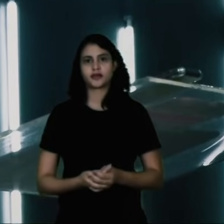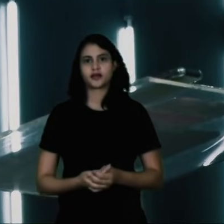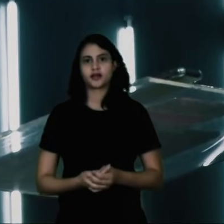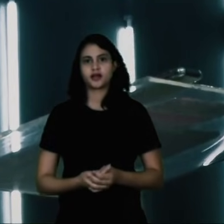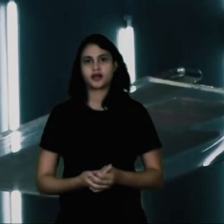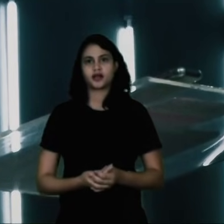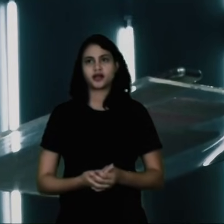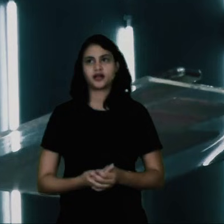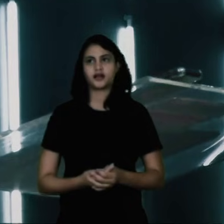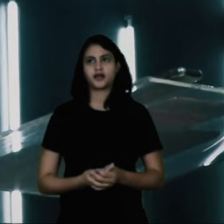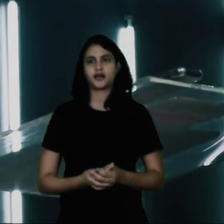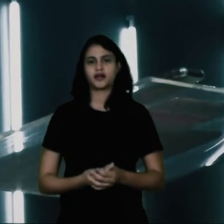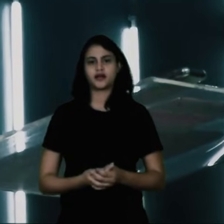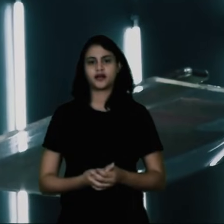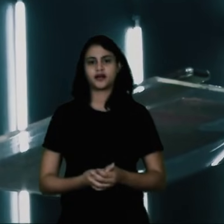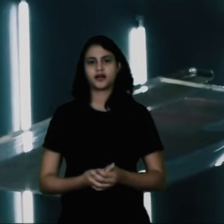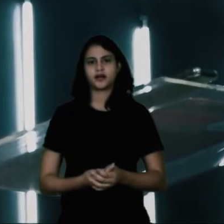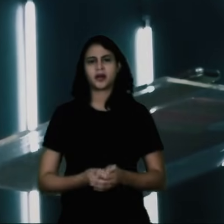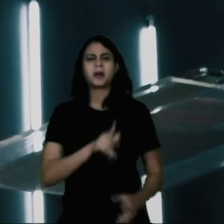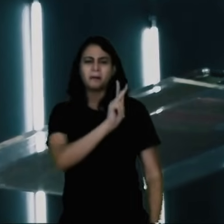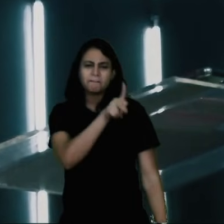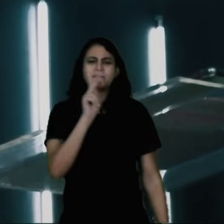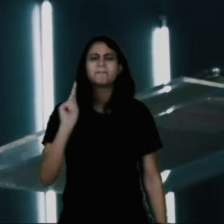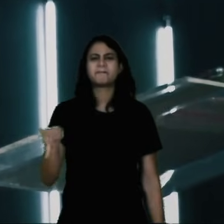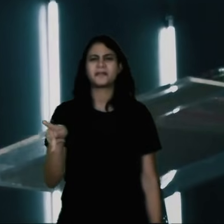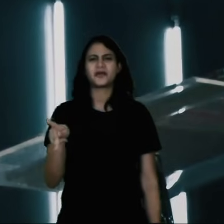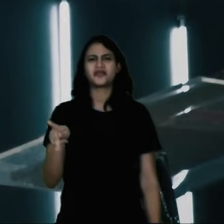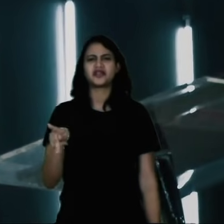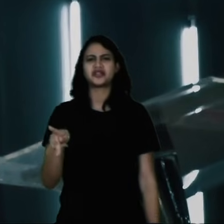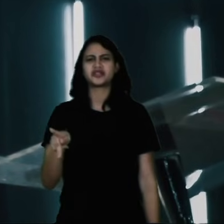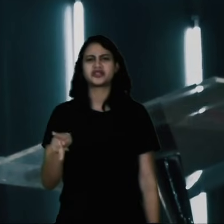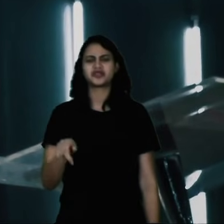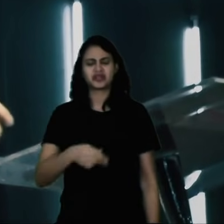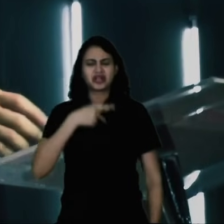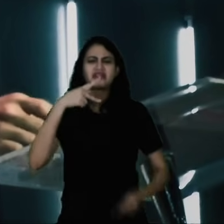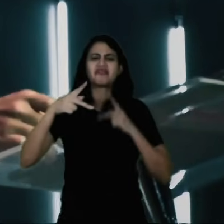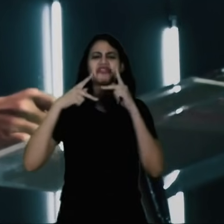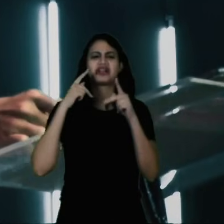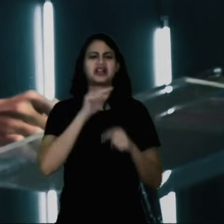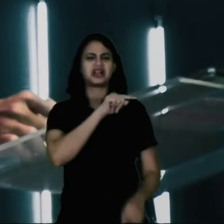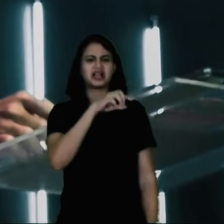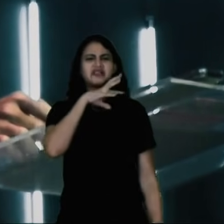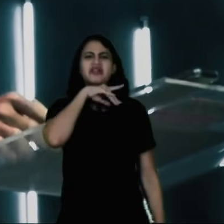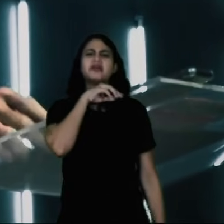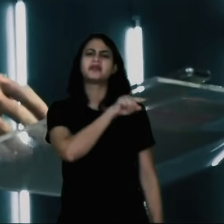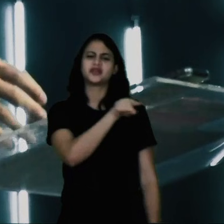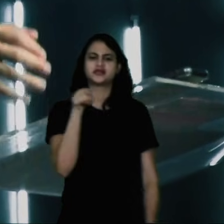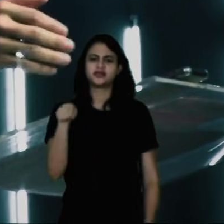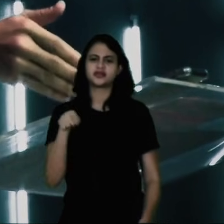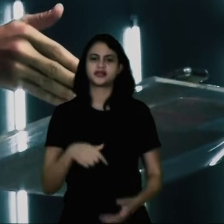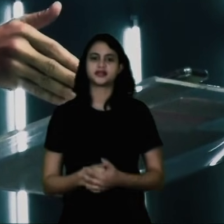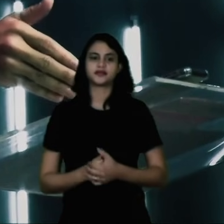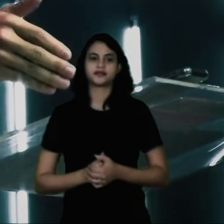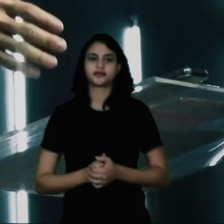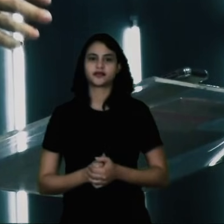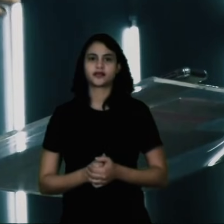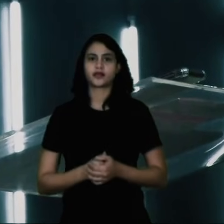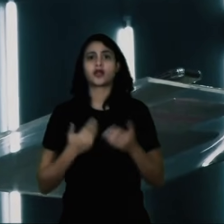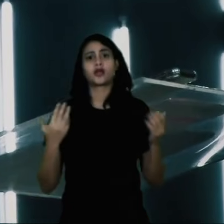faculdade, um professor que pegou no seu pé, não sei porquê. ou talvez um